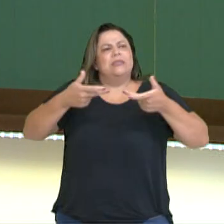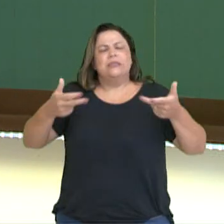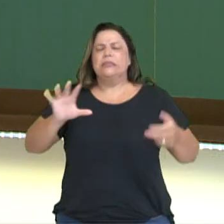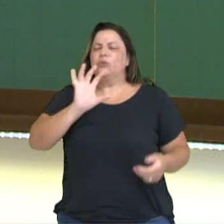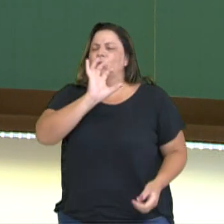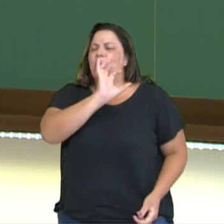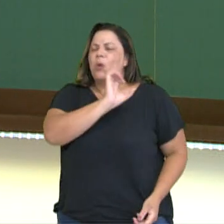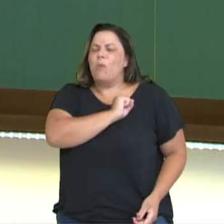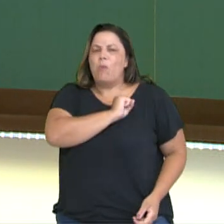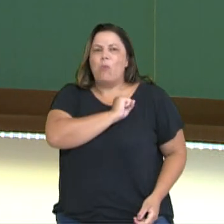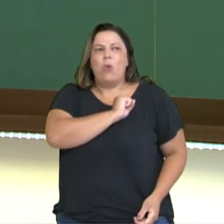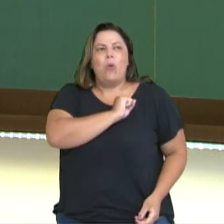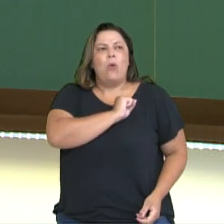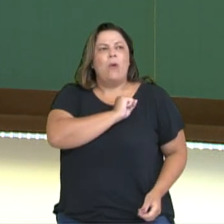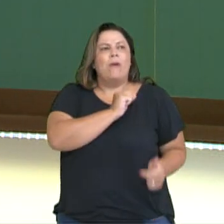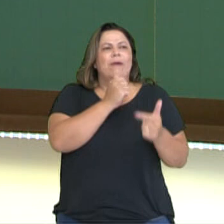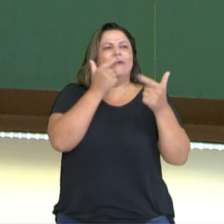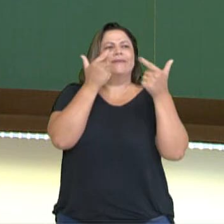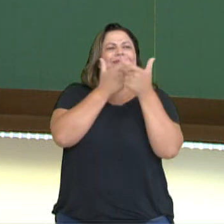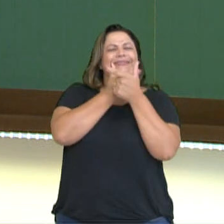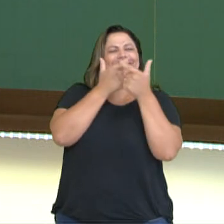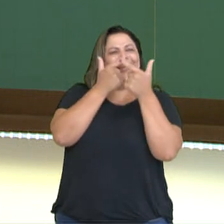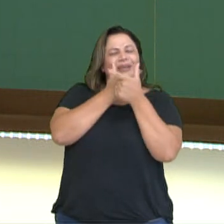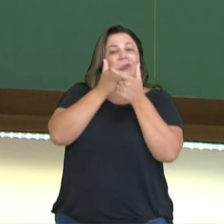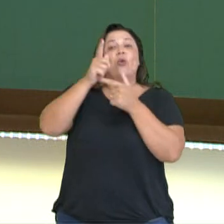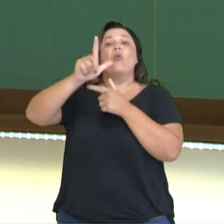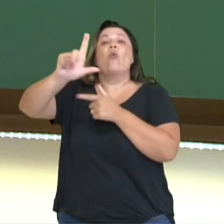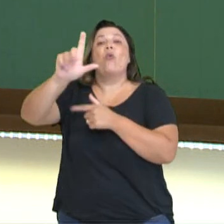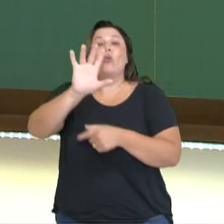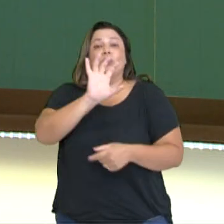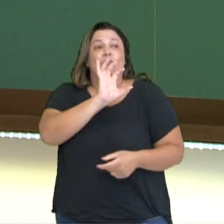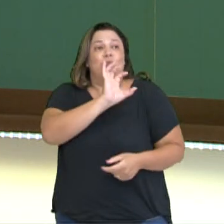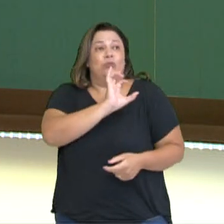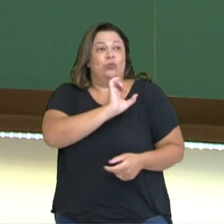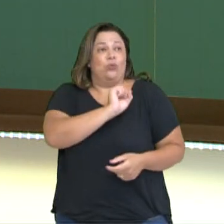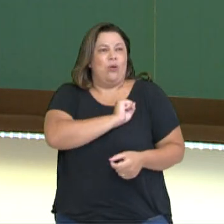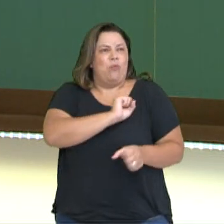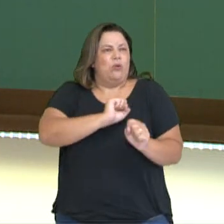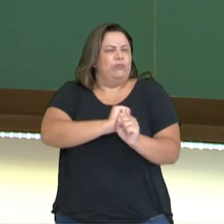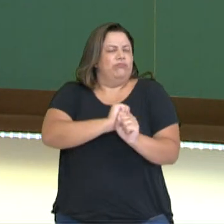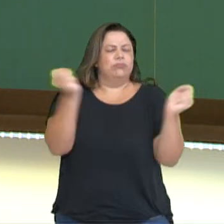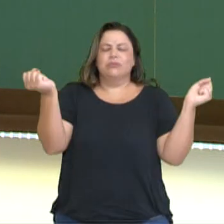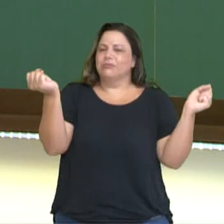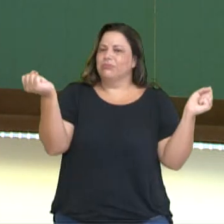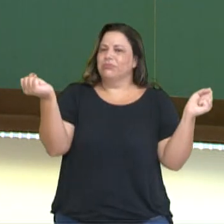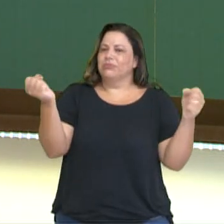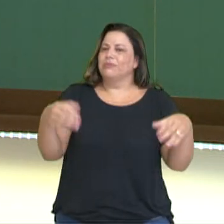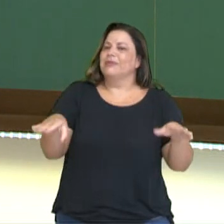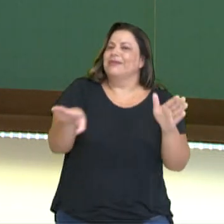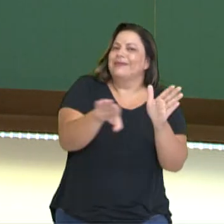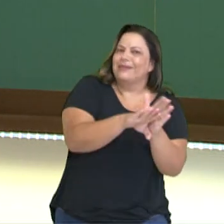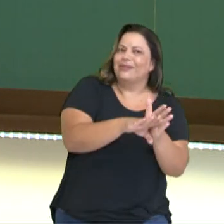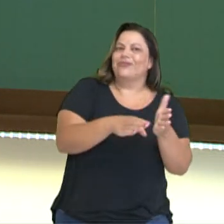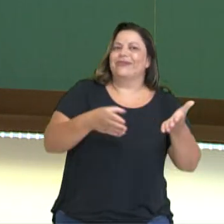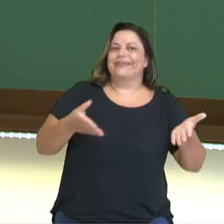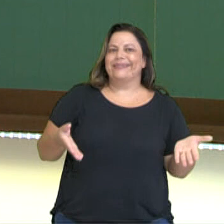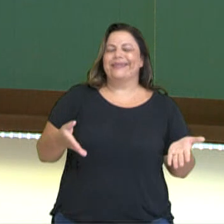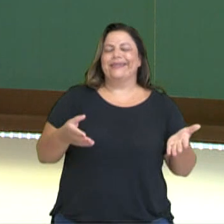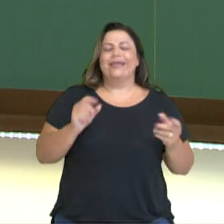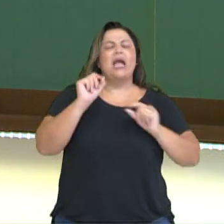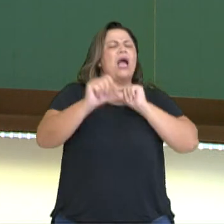que parte o claro riso de um outro amor impossível que há de vir. Como eu lírico vê o